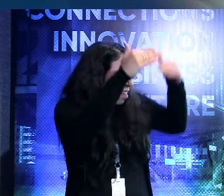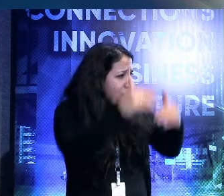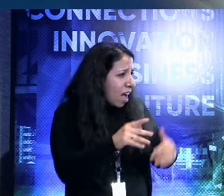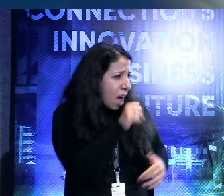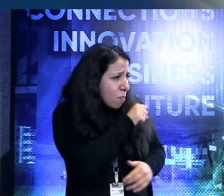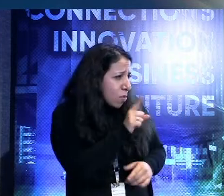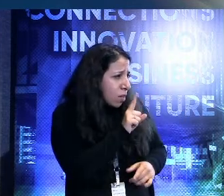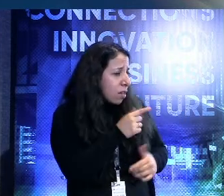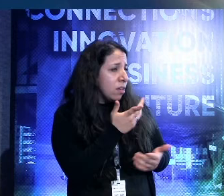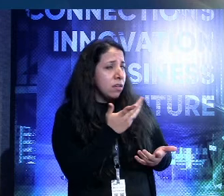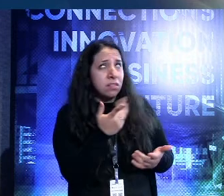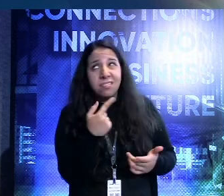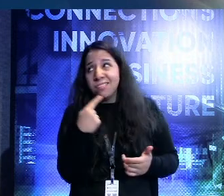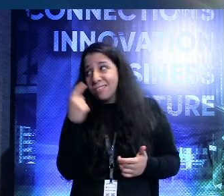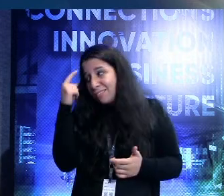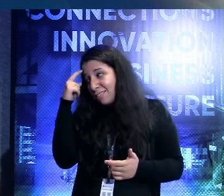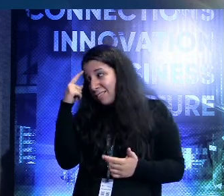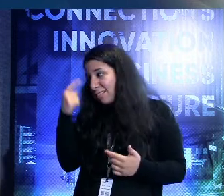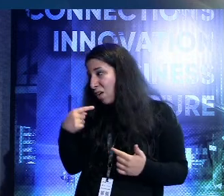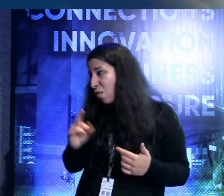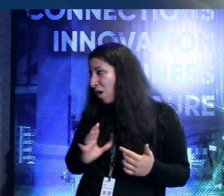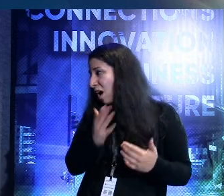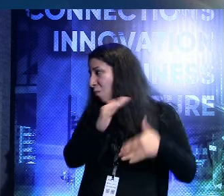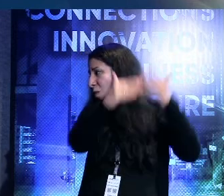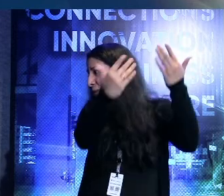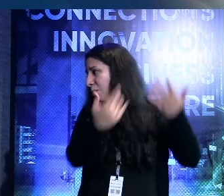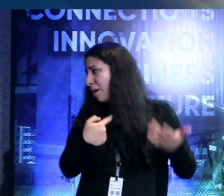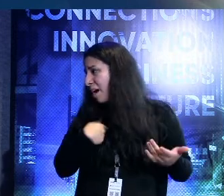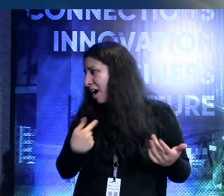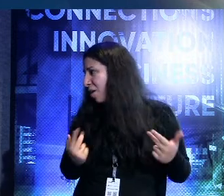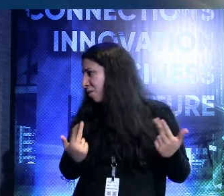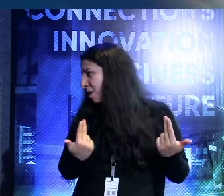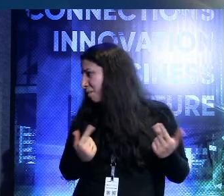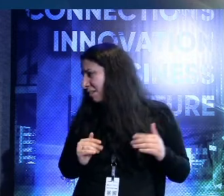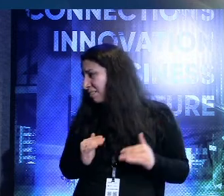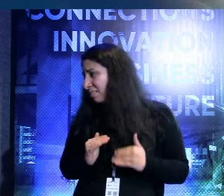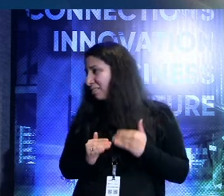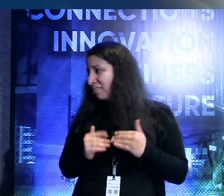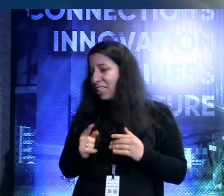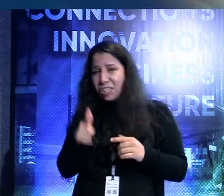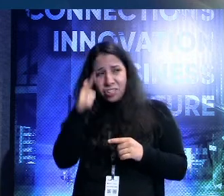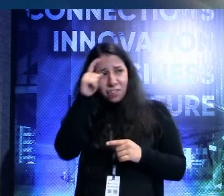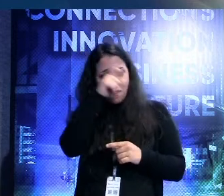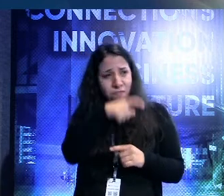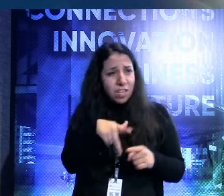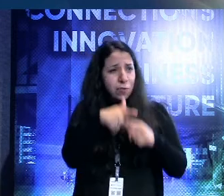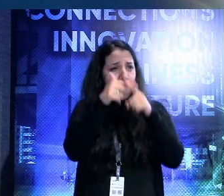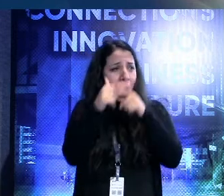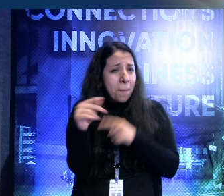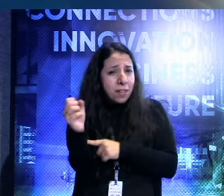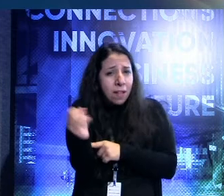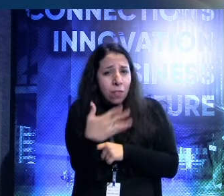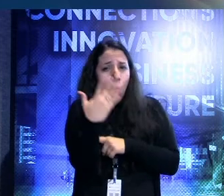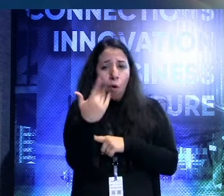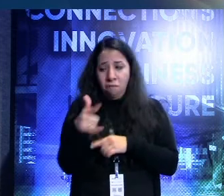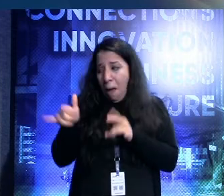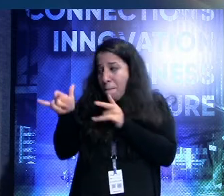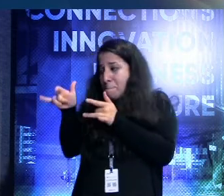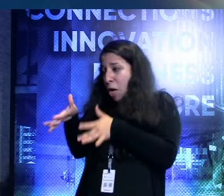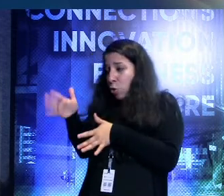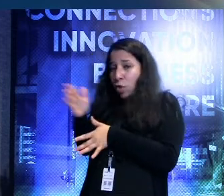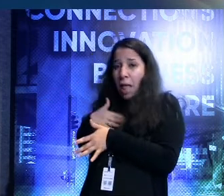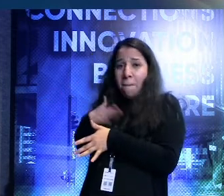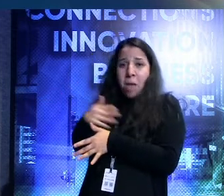mais fazer tudo aquilo que eu fazia antes, porque implementaram uma nova ferramenta, uma nova solução. Eu vou ter que deixar, por exemplo, uma ferramenta antiga para adotar